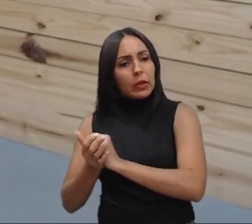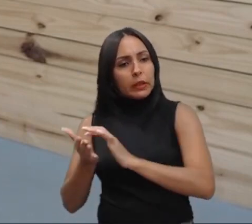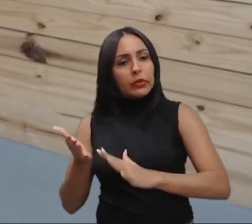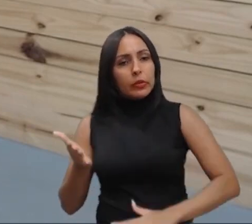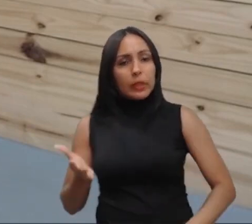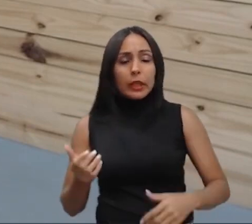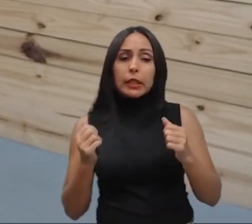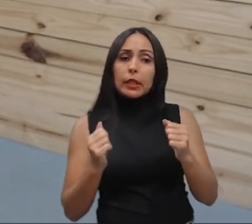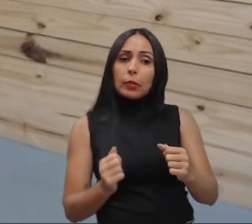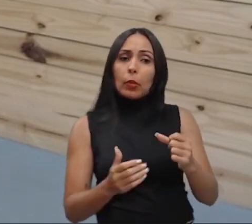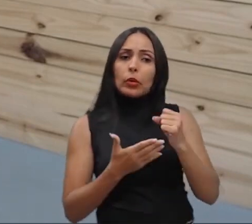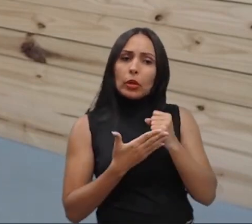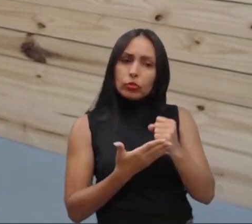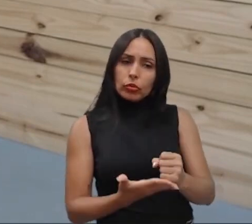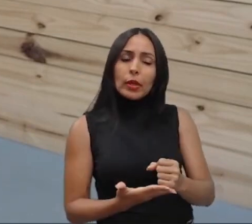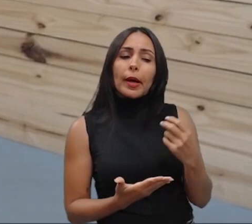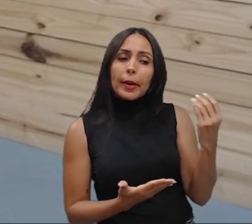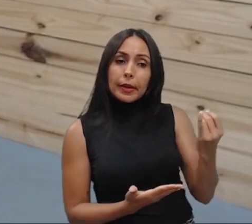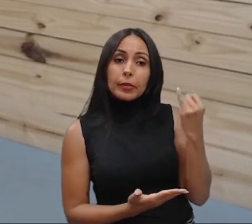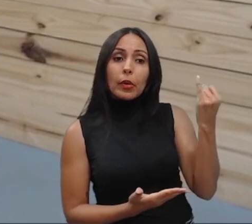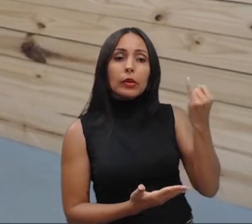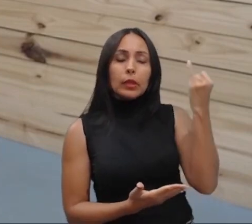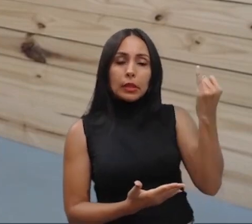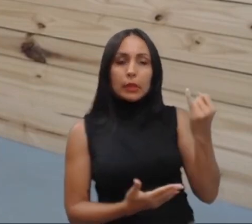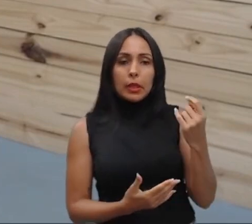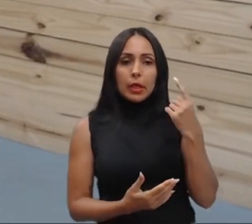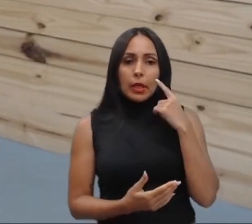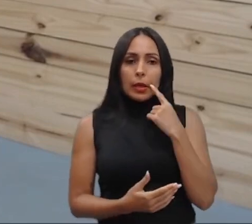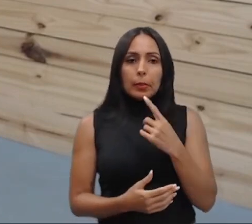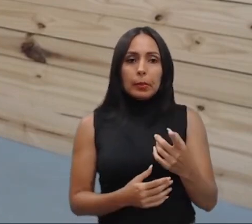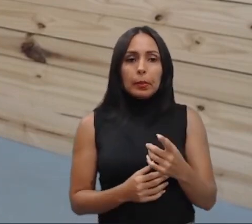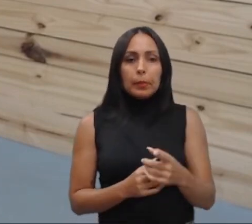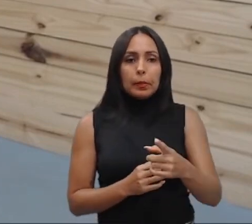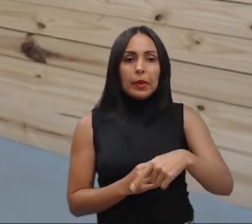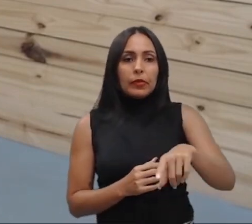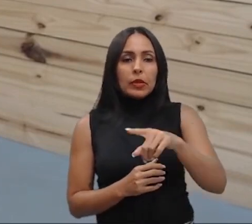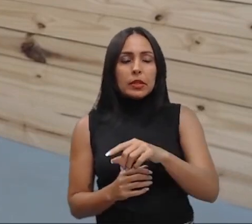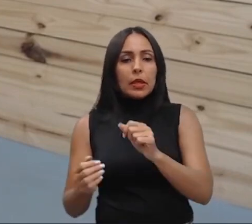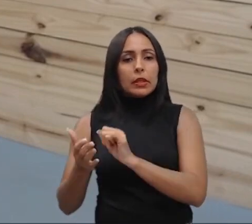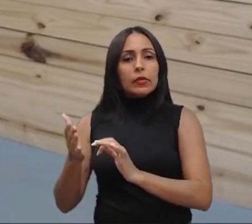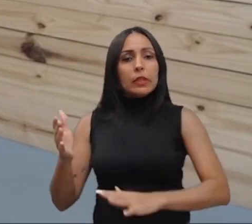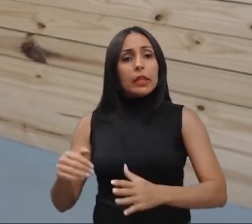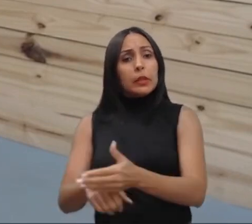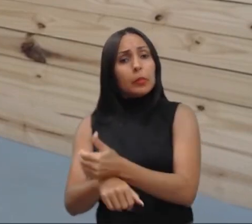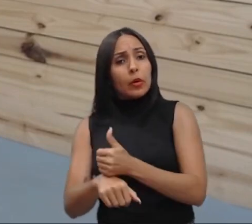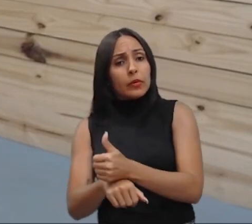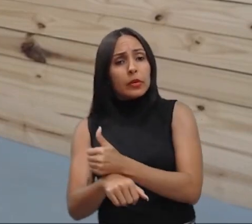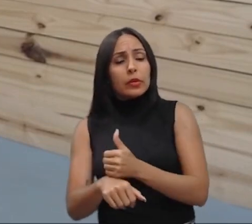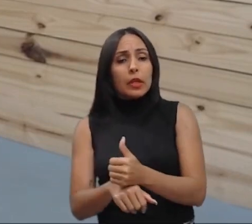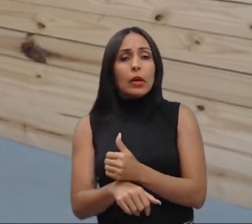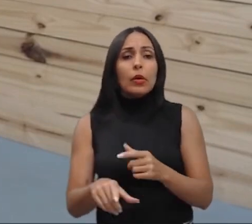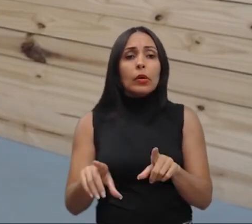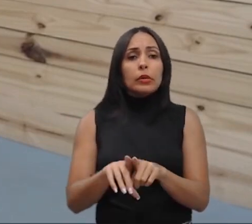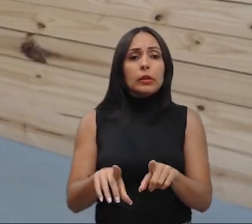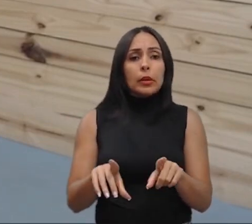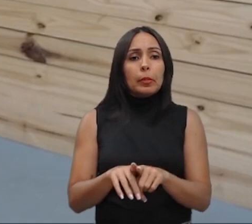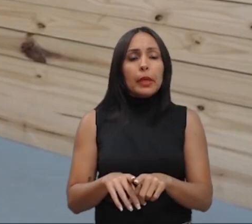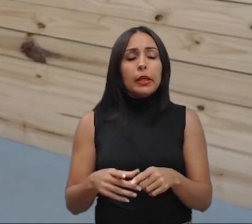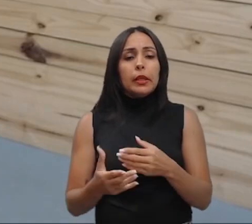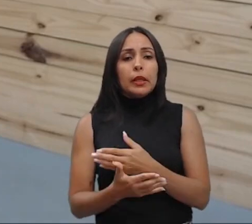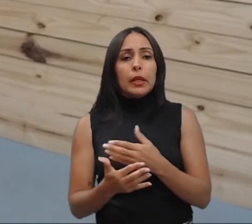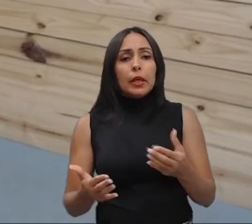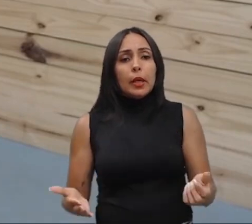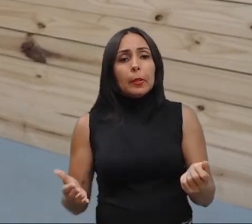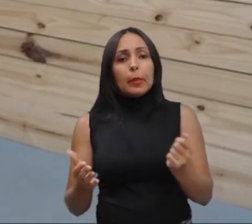forma significativa para a tua atividade profissional, mas também para a tua atividade